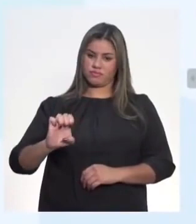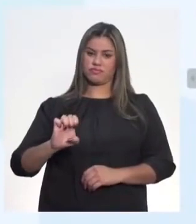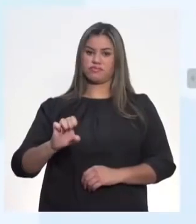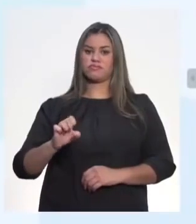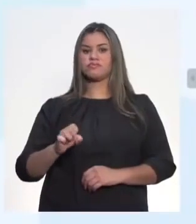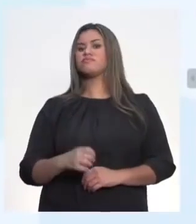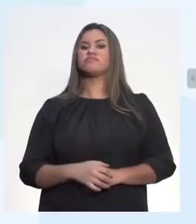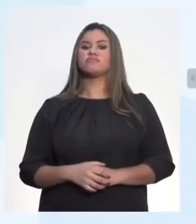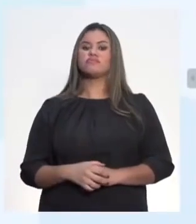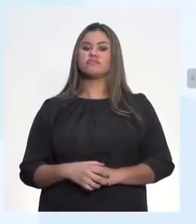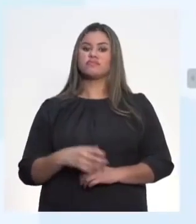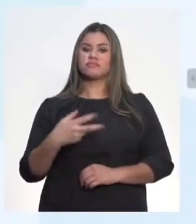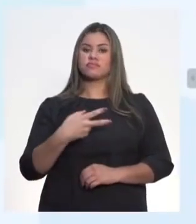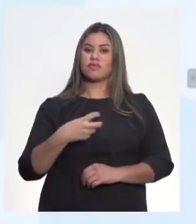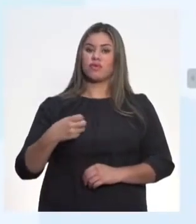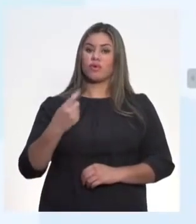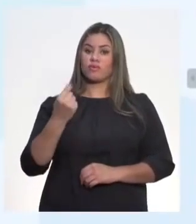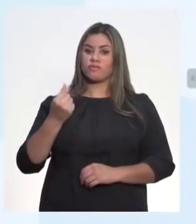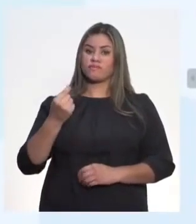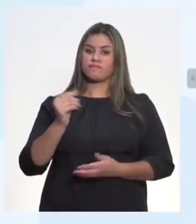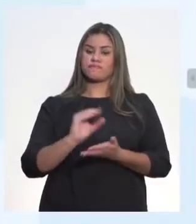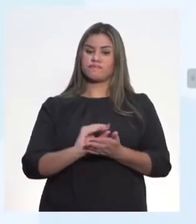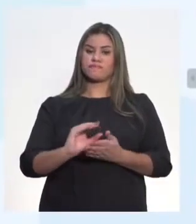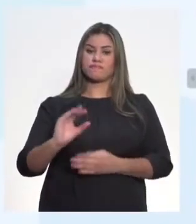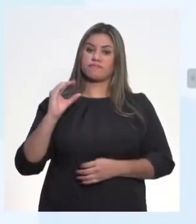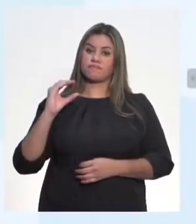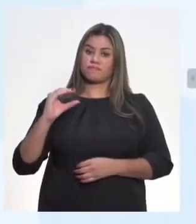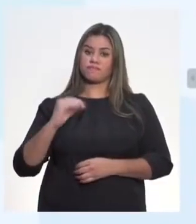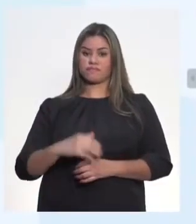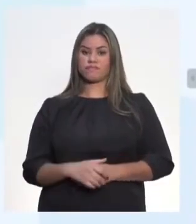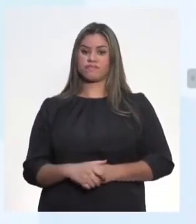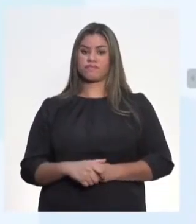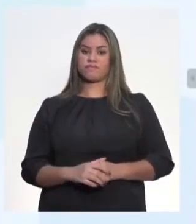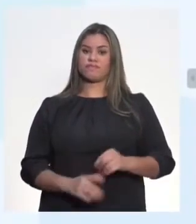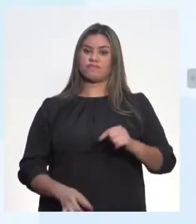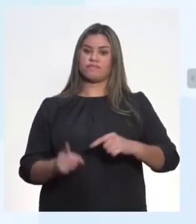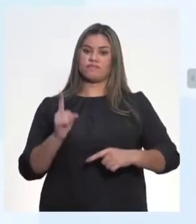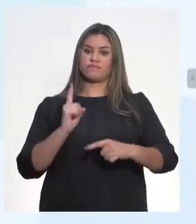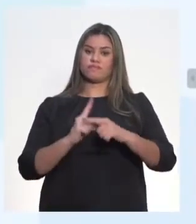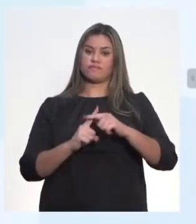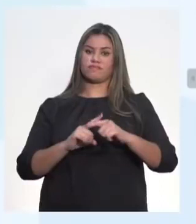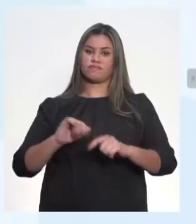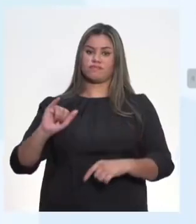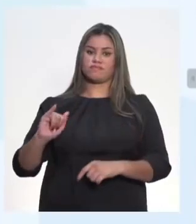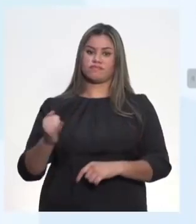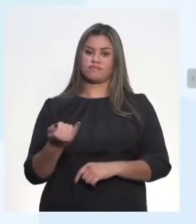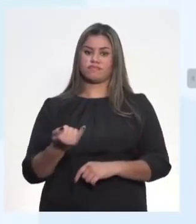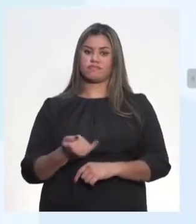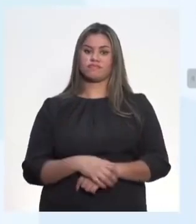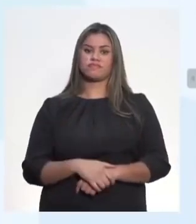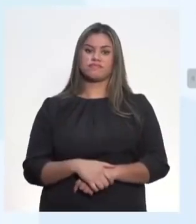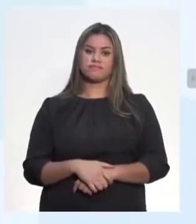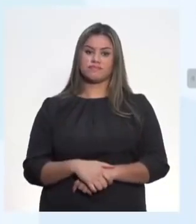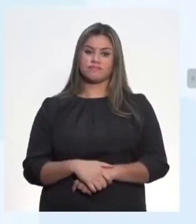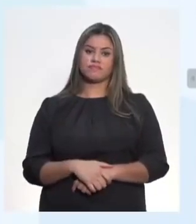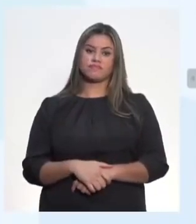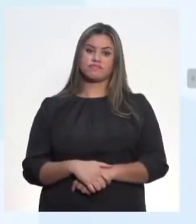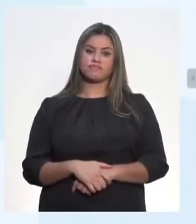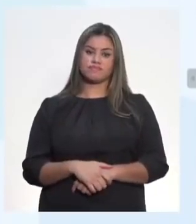capital, que é o 2.400, mais os juros, que são